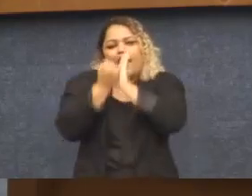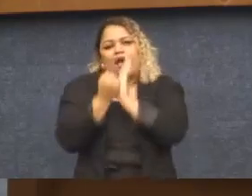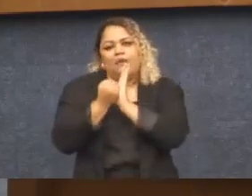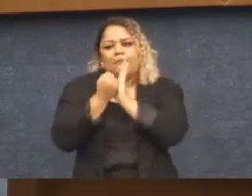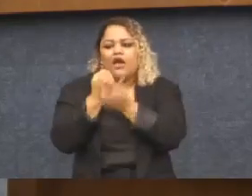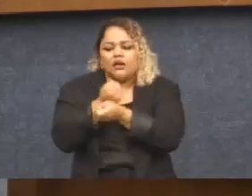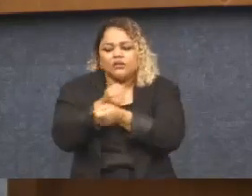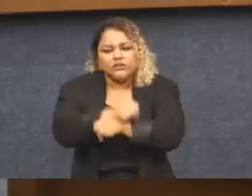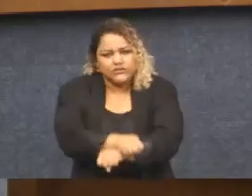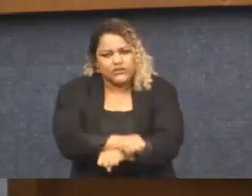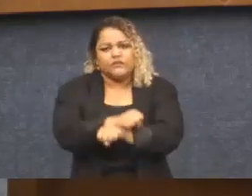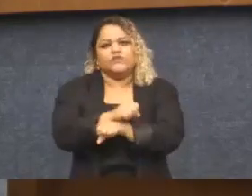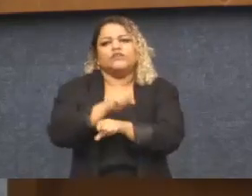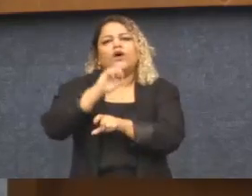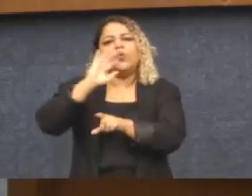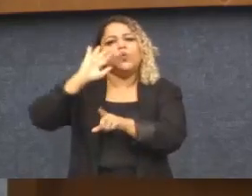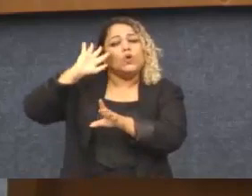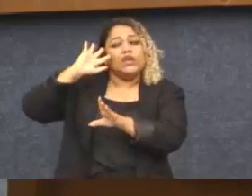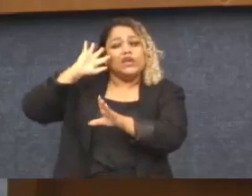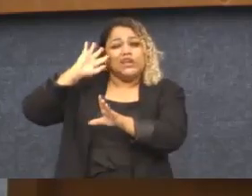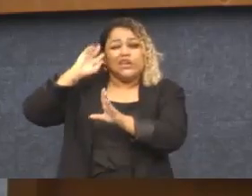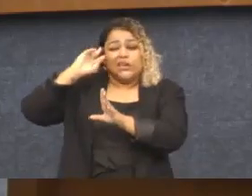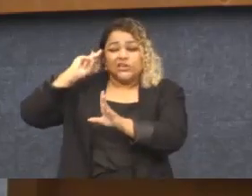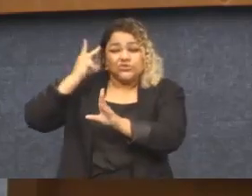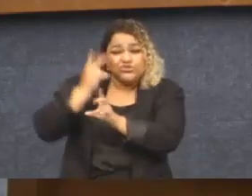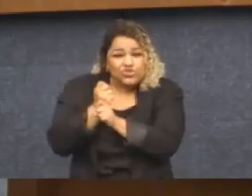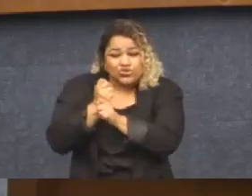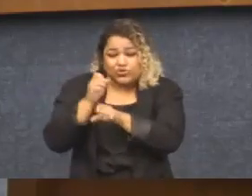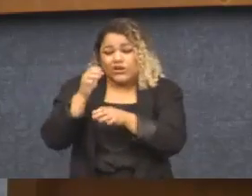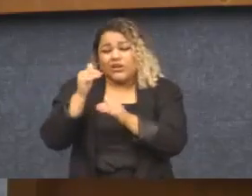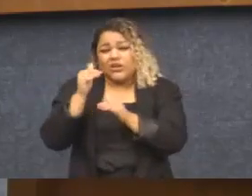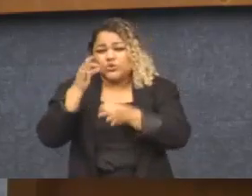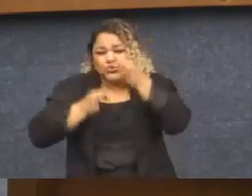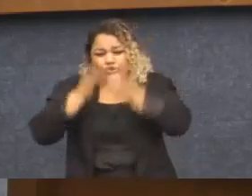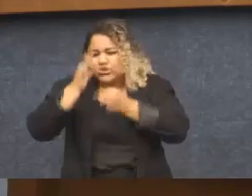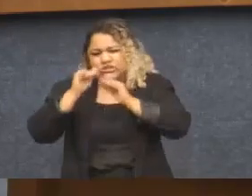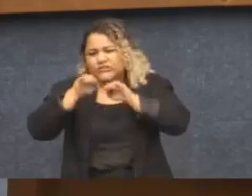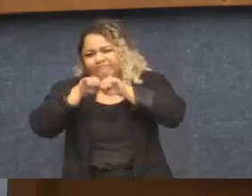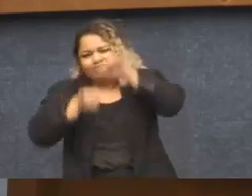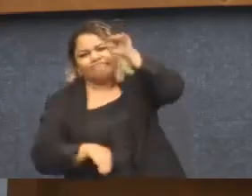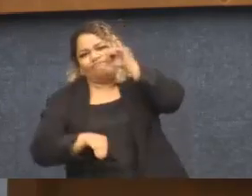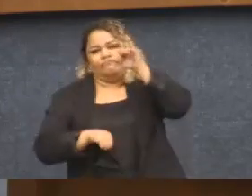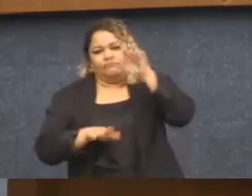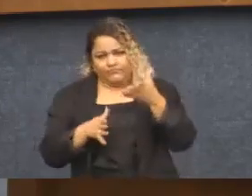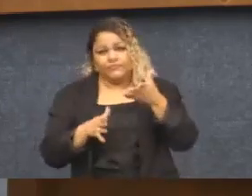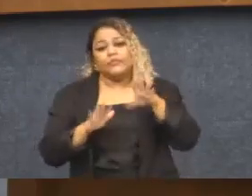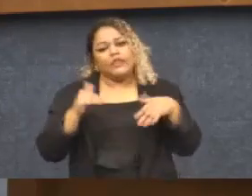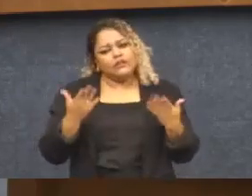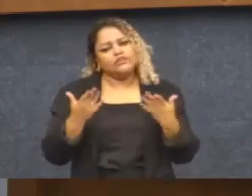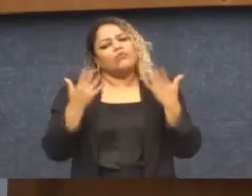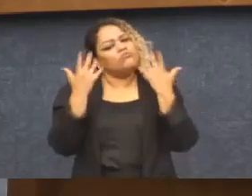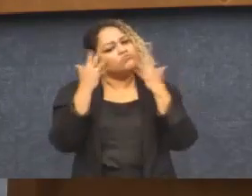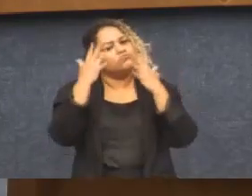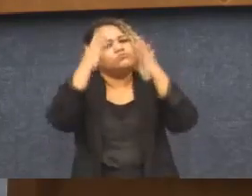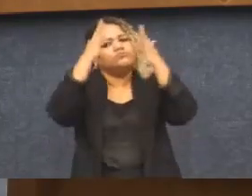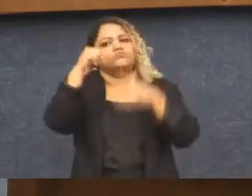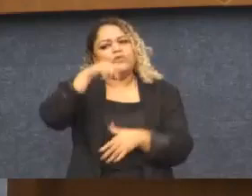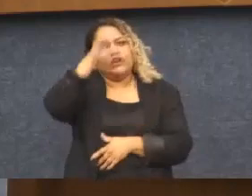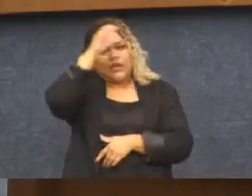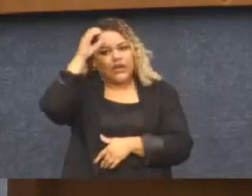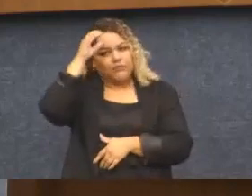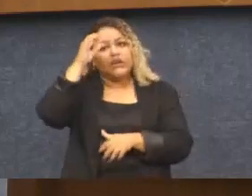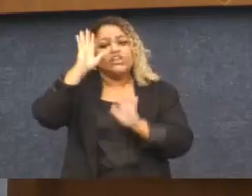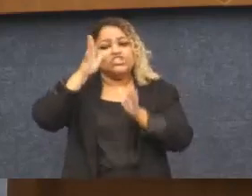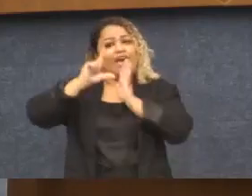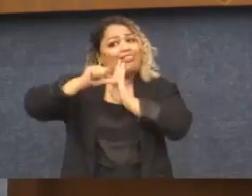do Brasil. Então, muito louvável a iniciativa da mesa diretora de garantir esse avanço aqui na Câmara Municipal, ainda que tardio, nós devíamos ter